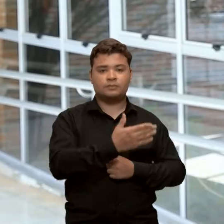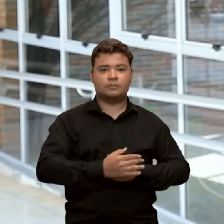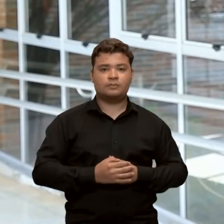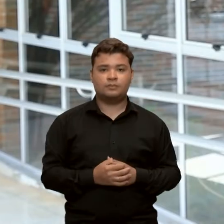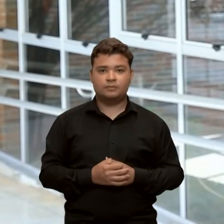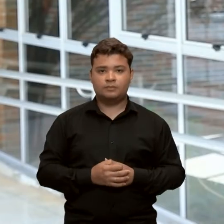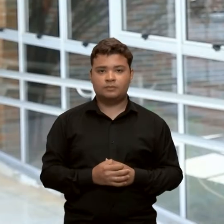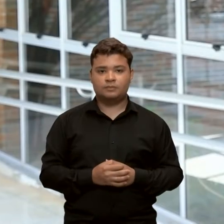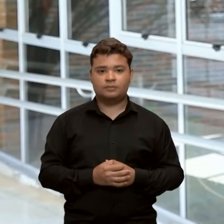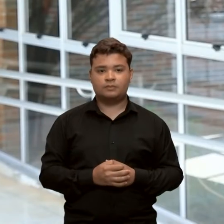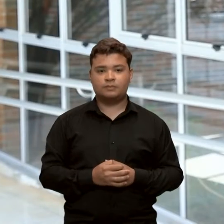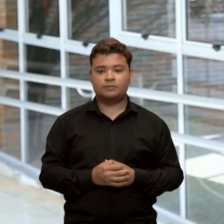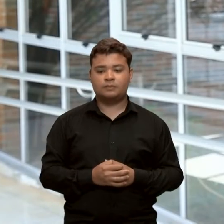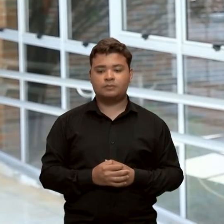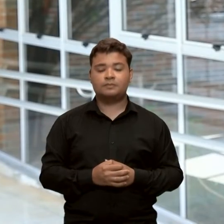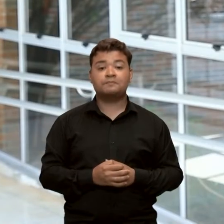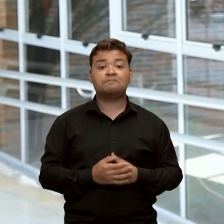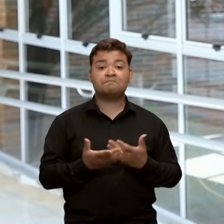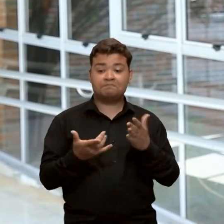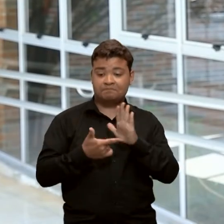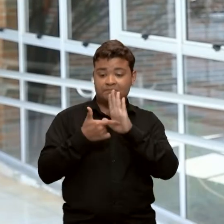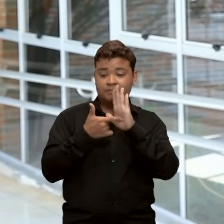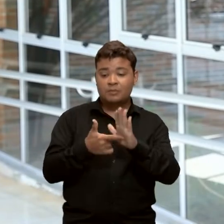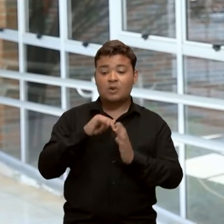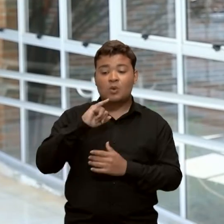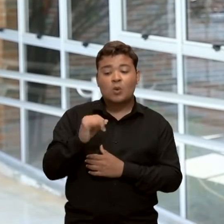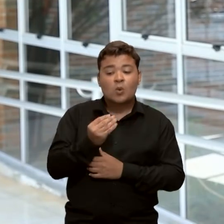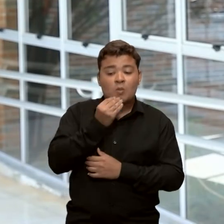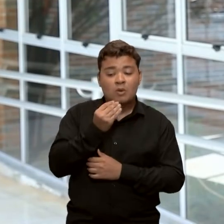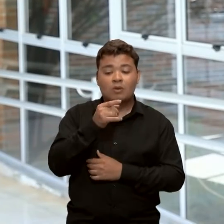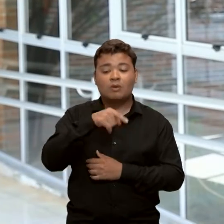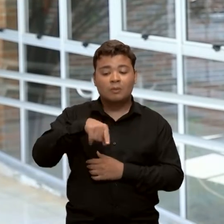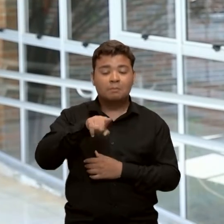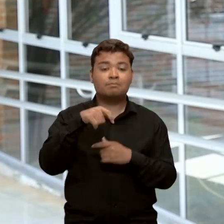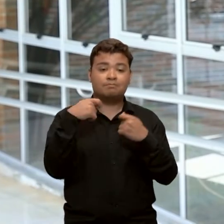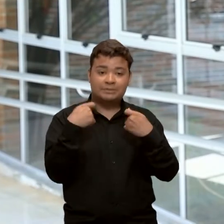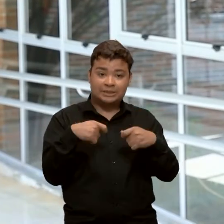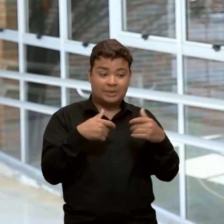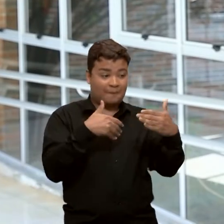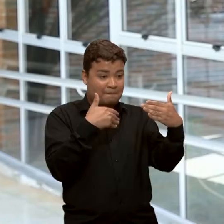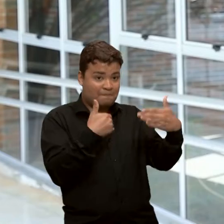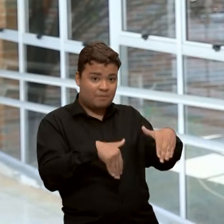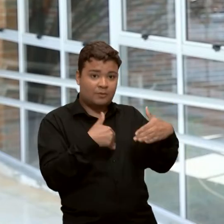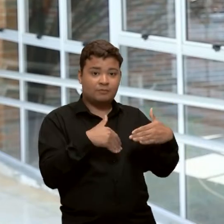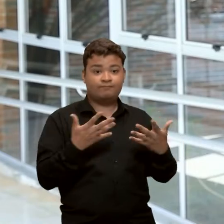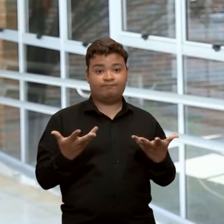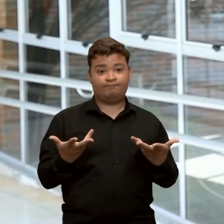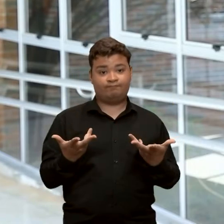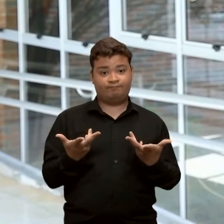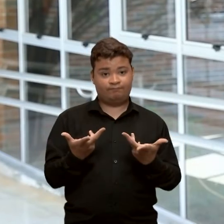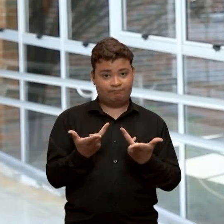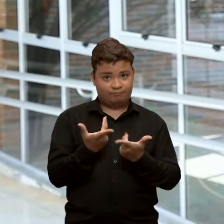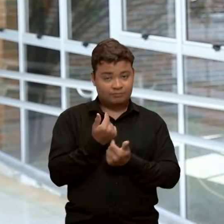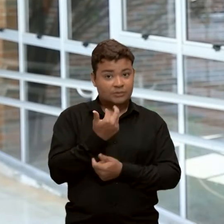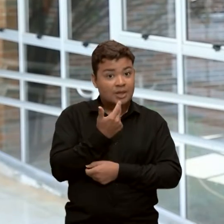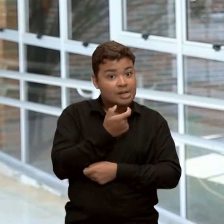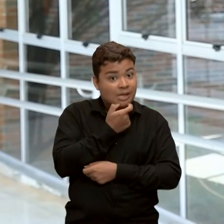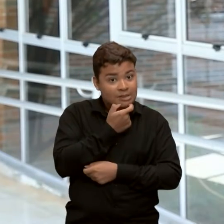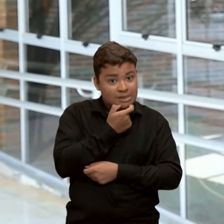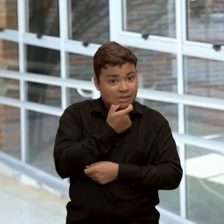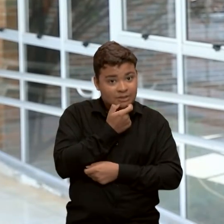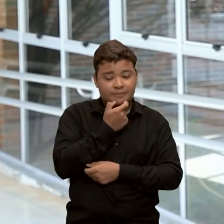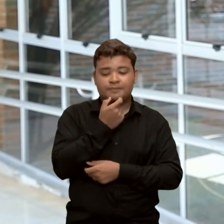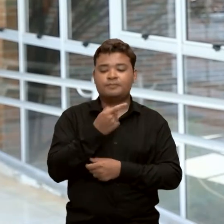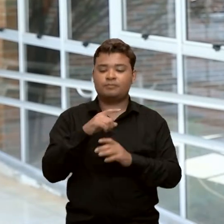lepeg.iesa.ufg.br. E agora, uma oportunidade para você que precisa realizar a prova de proficiência em língua inglesa.